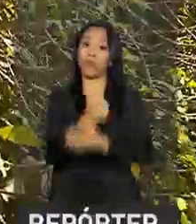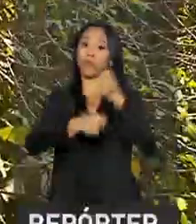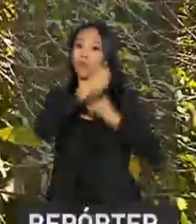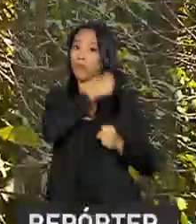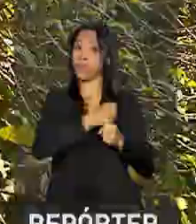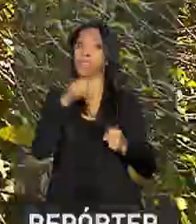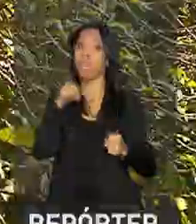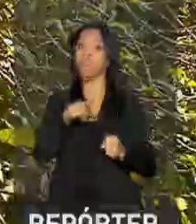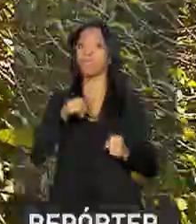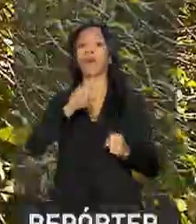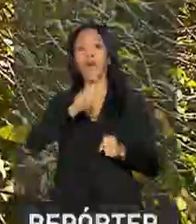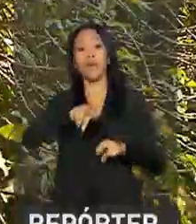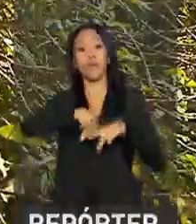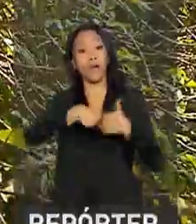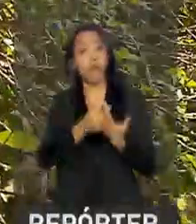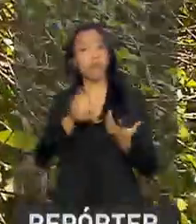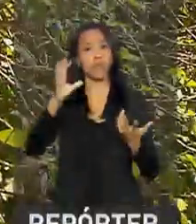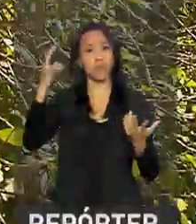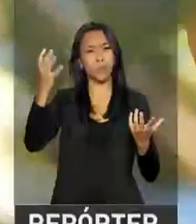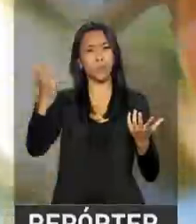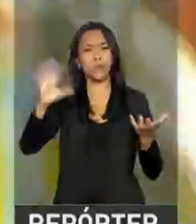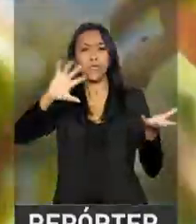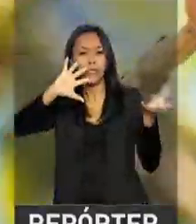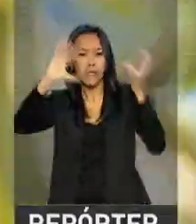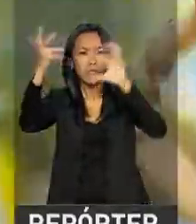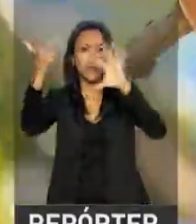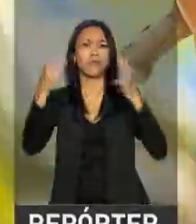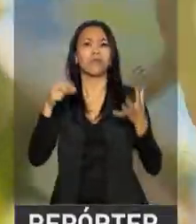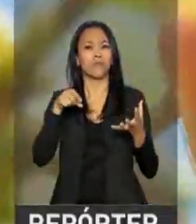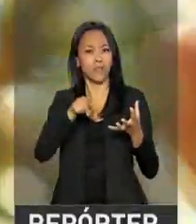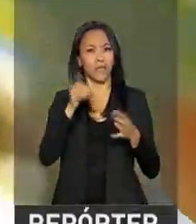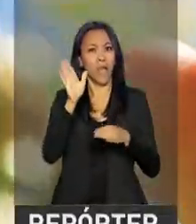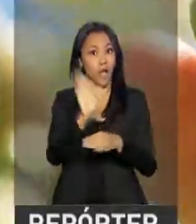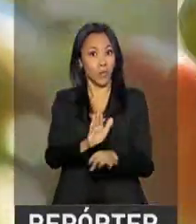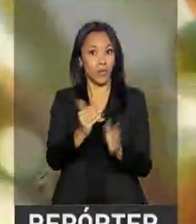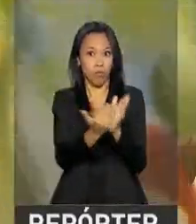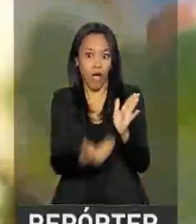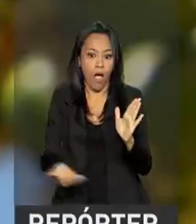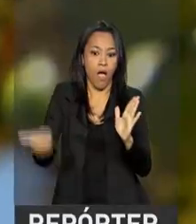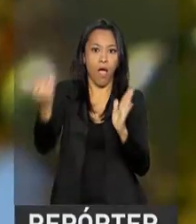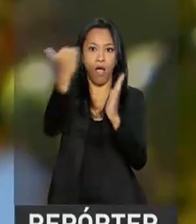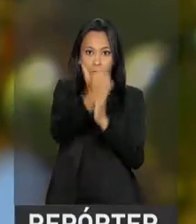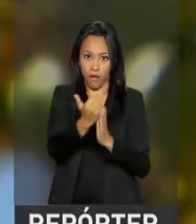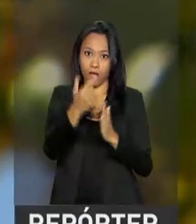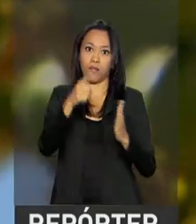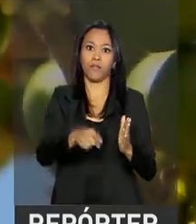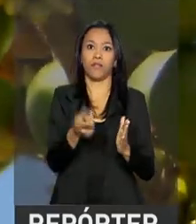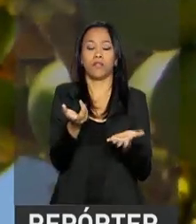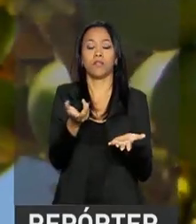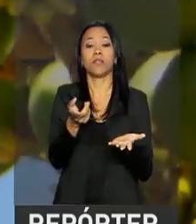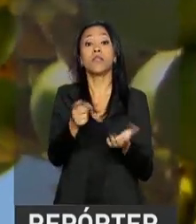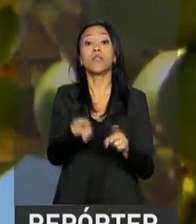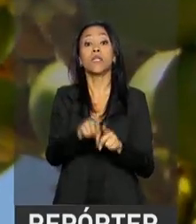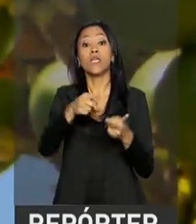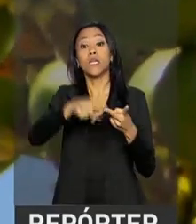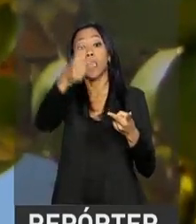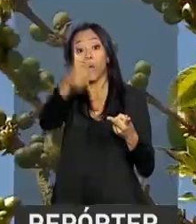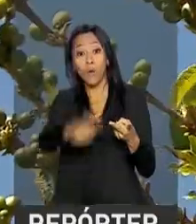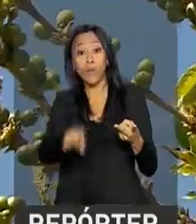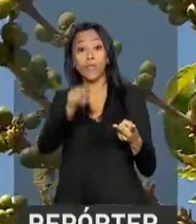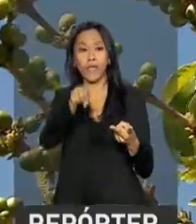condições climáticas é um dos fatores que deve garantir o aumento da produção outro fator é o que se chama de bienalidade